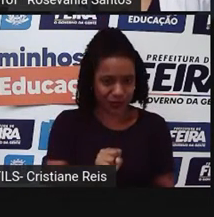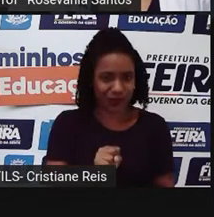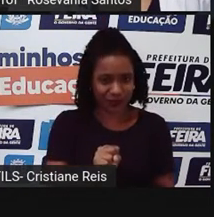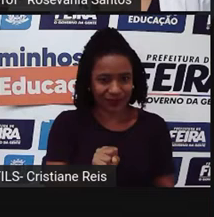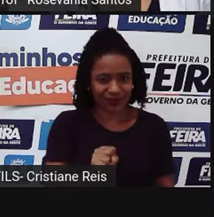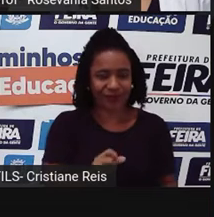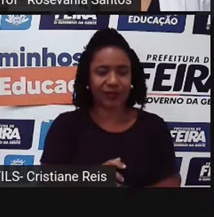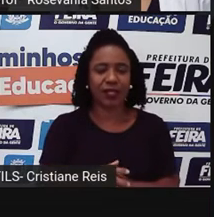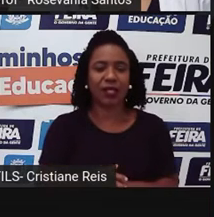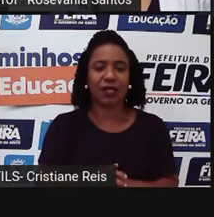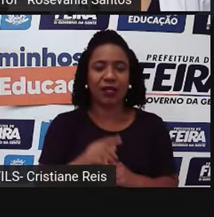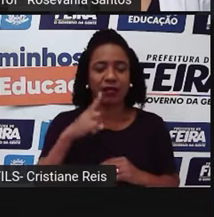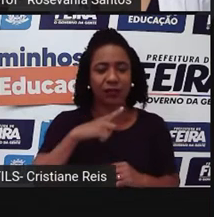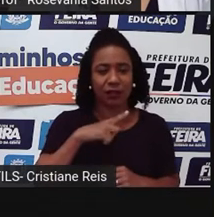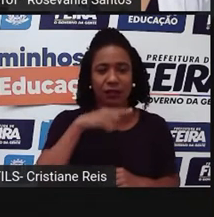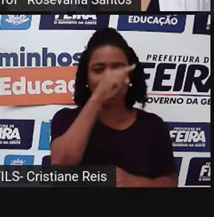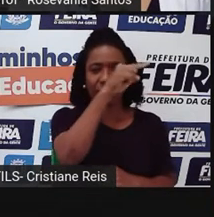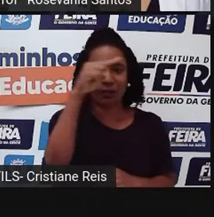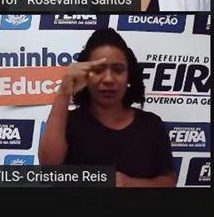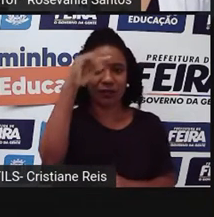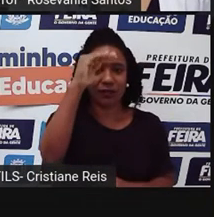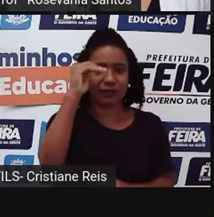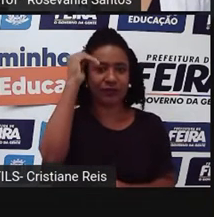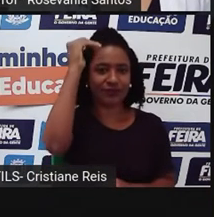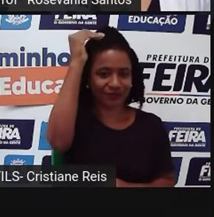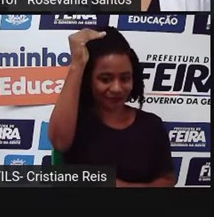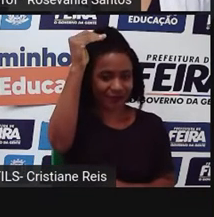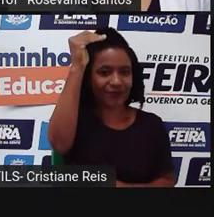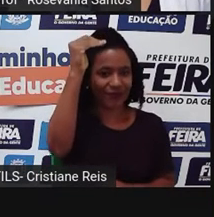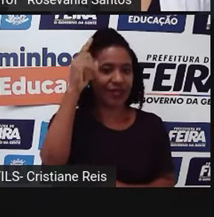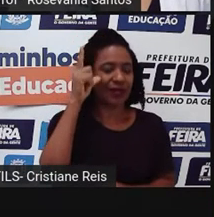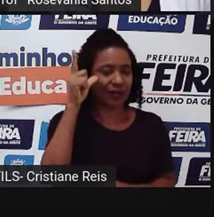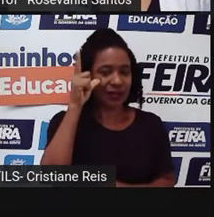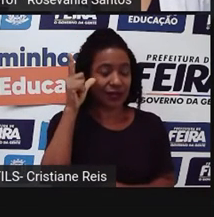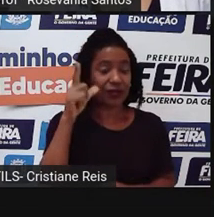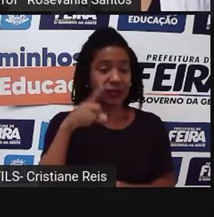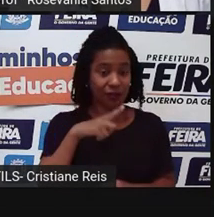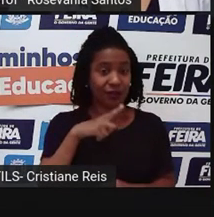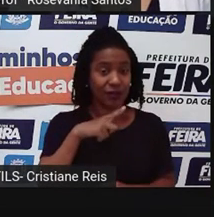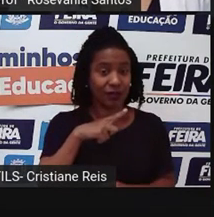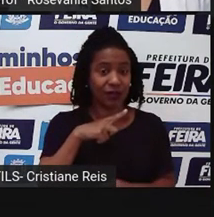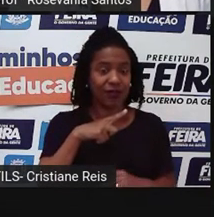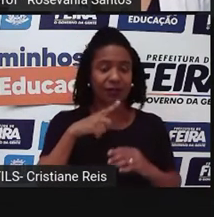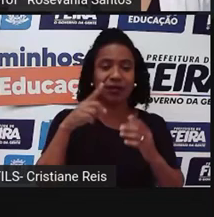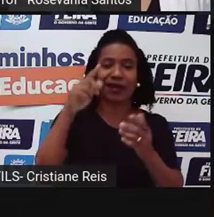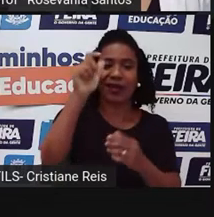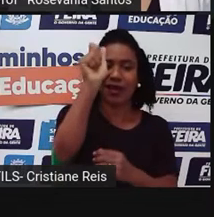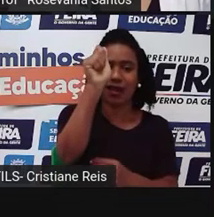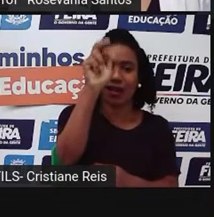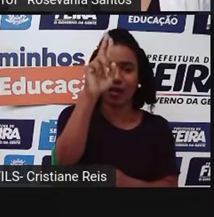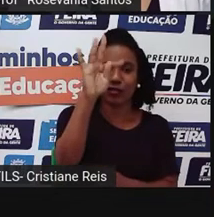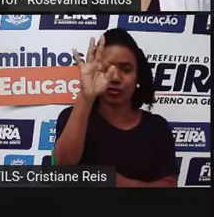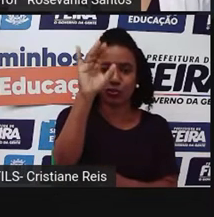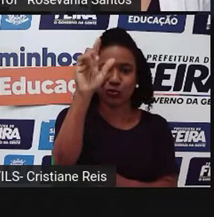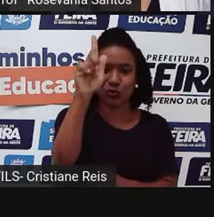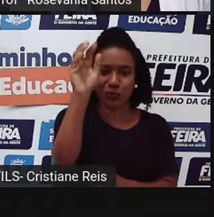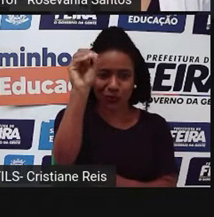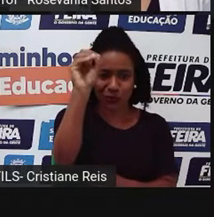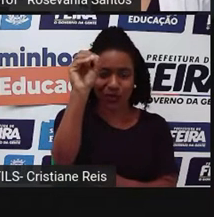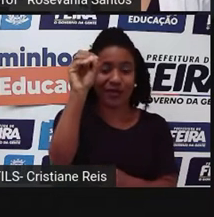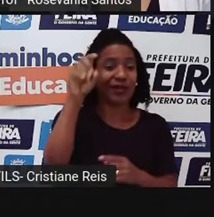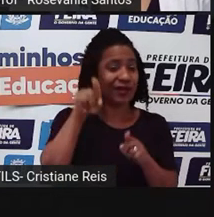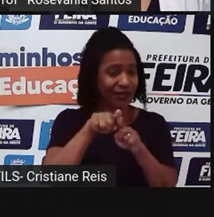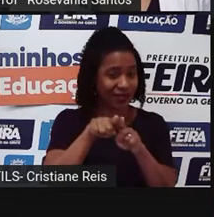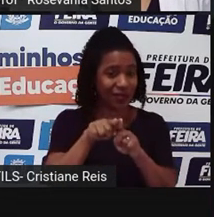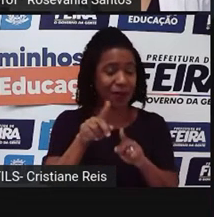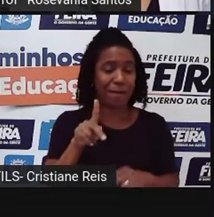e acima dessas linhas eu tenho, né, aqui o Círculo Polar Ártico e o Círculo Polar Antártico, que aqui vão dar as